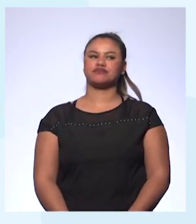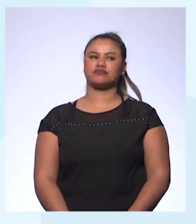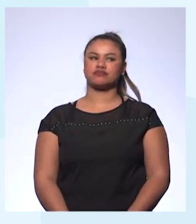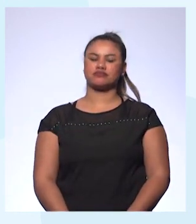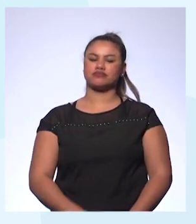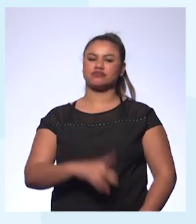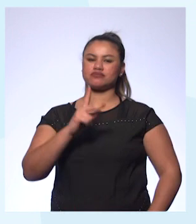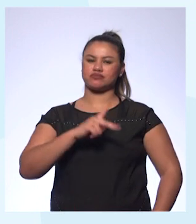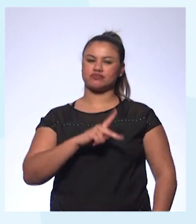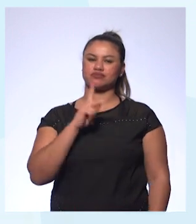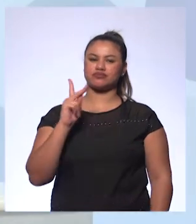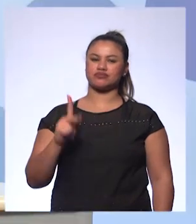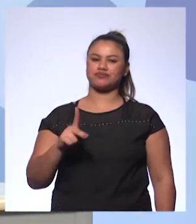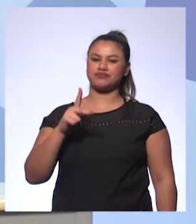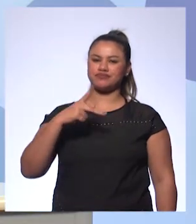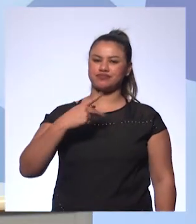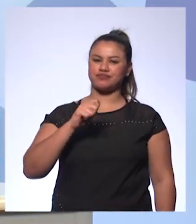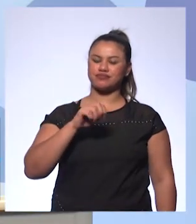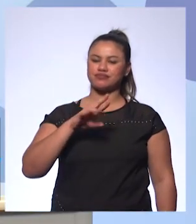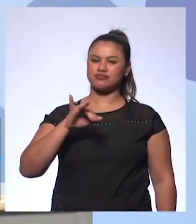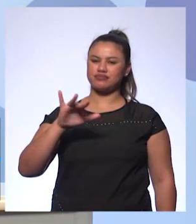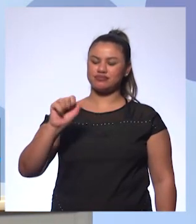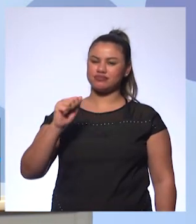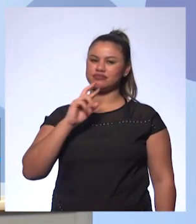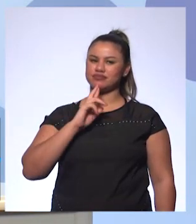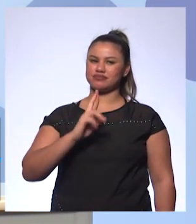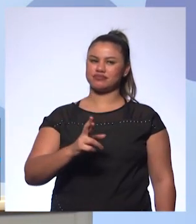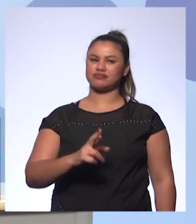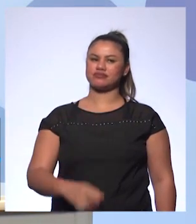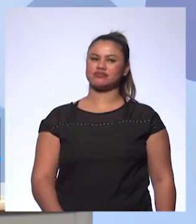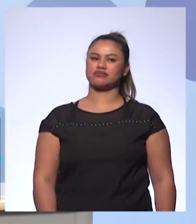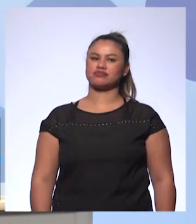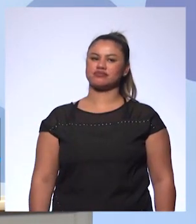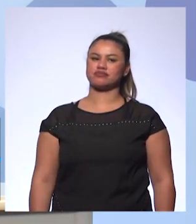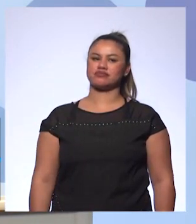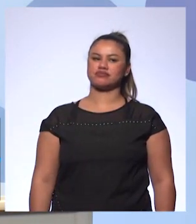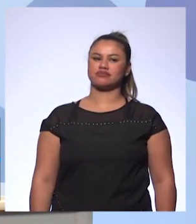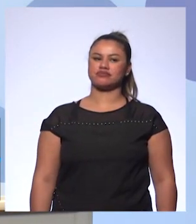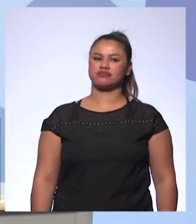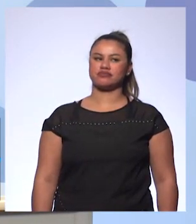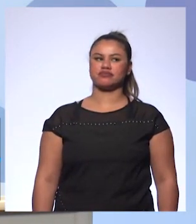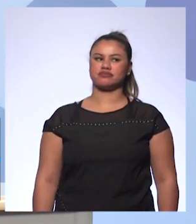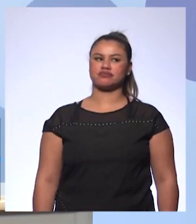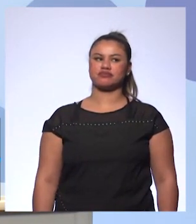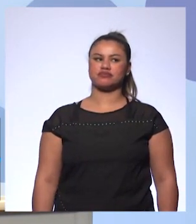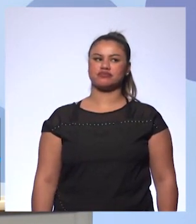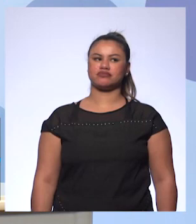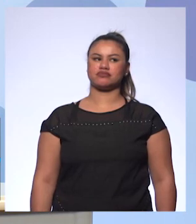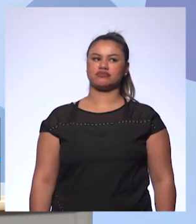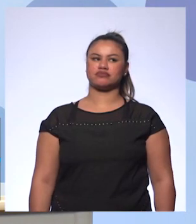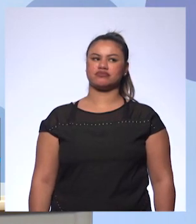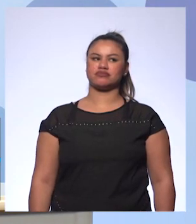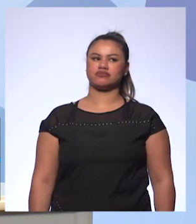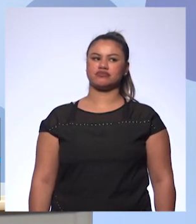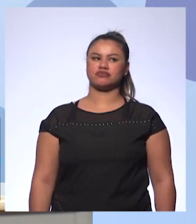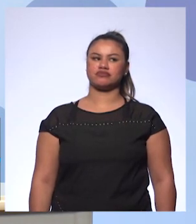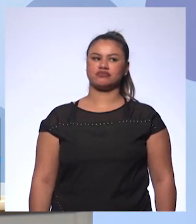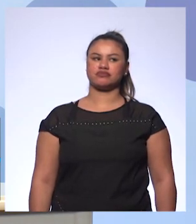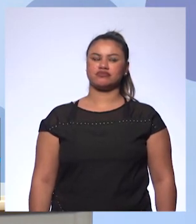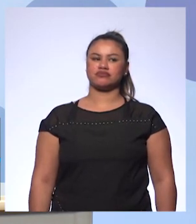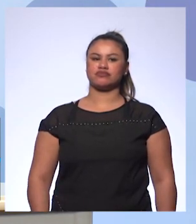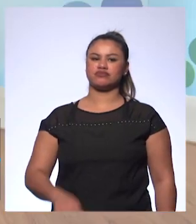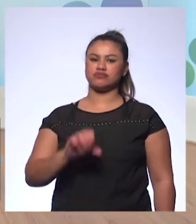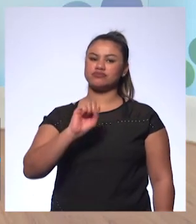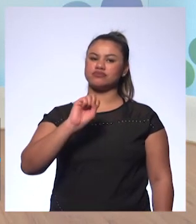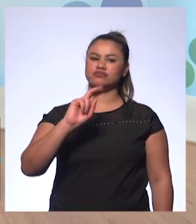a professora Patrícia colocou aqui é she will have a child when two thousand and twenty Seven isso